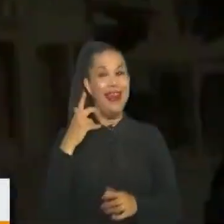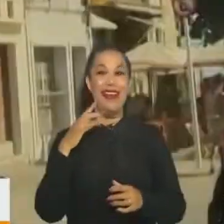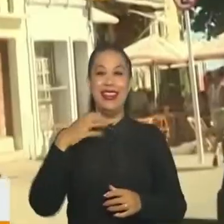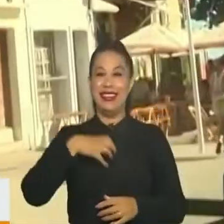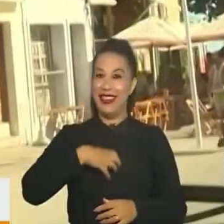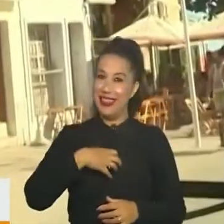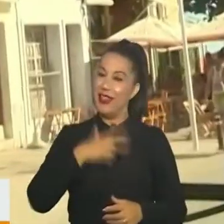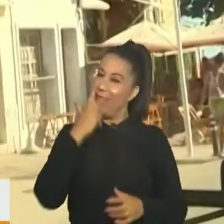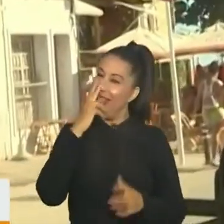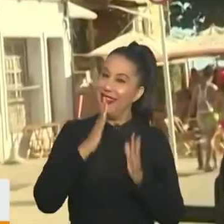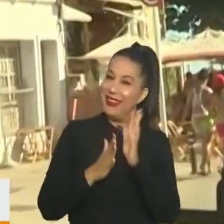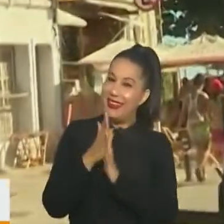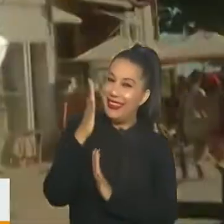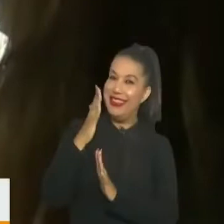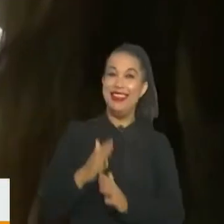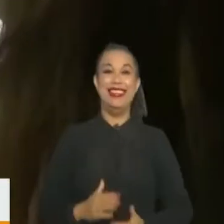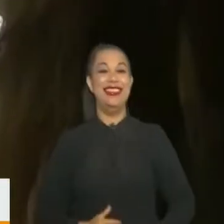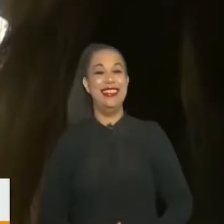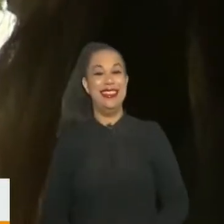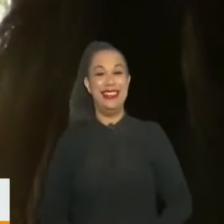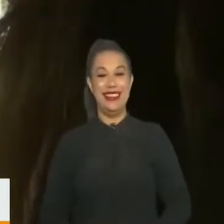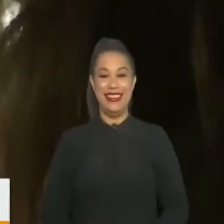mesmo. Vamos fugir